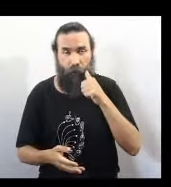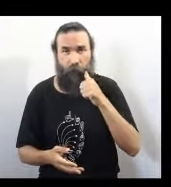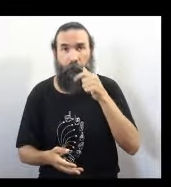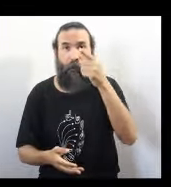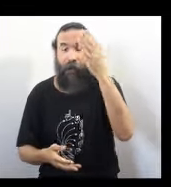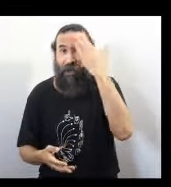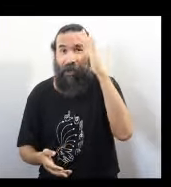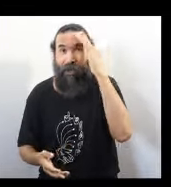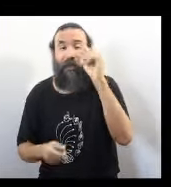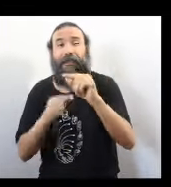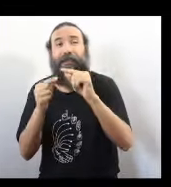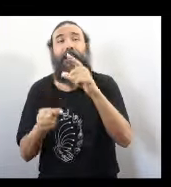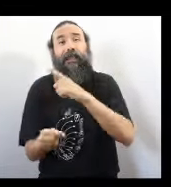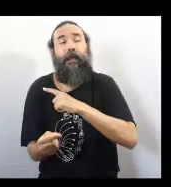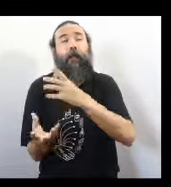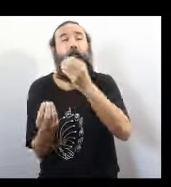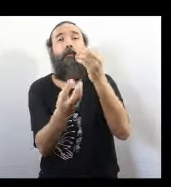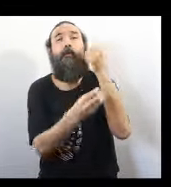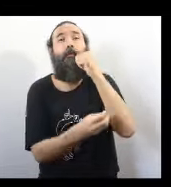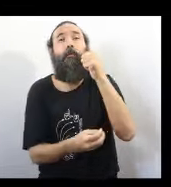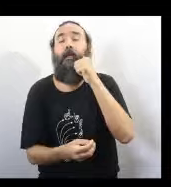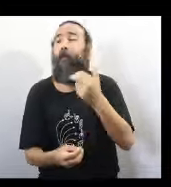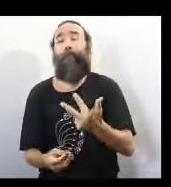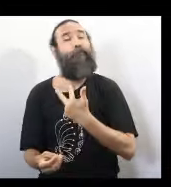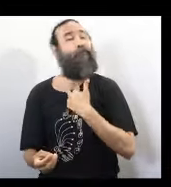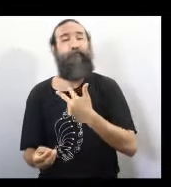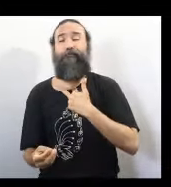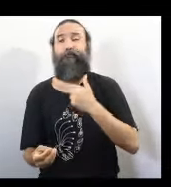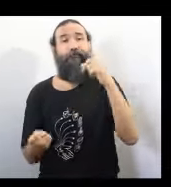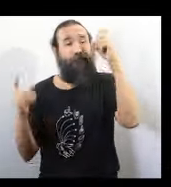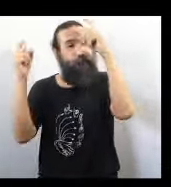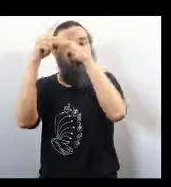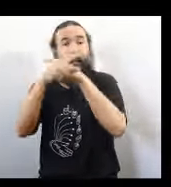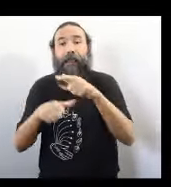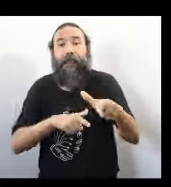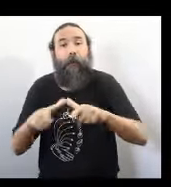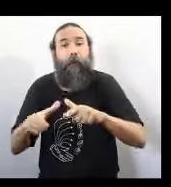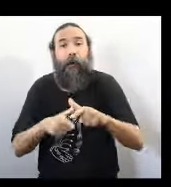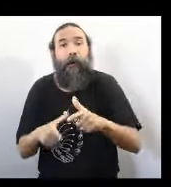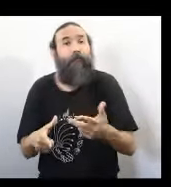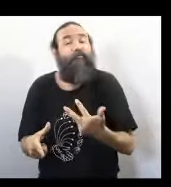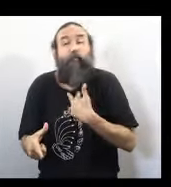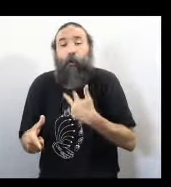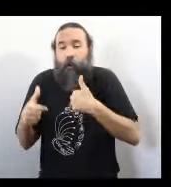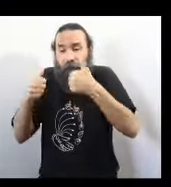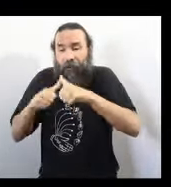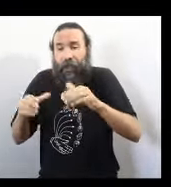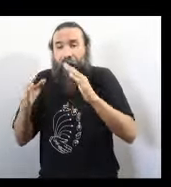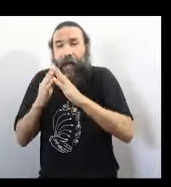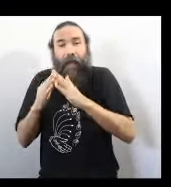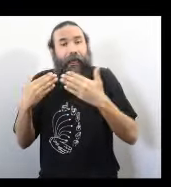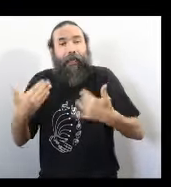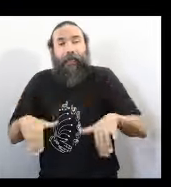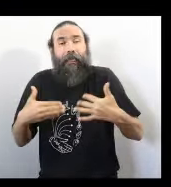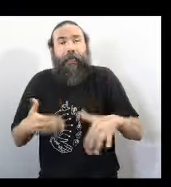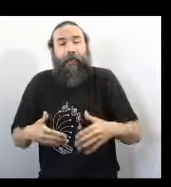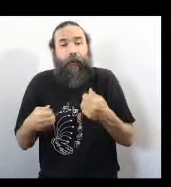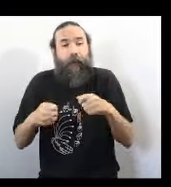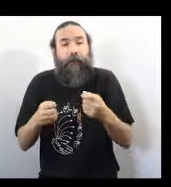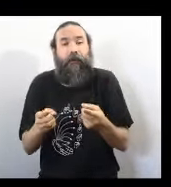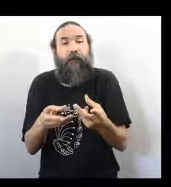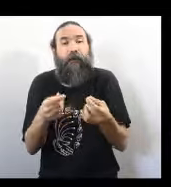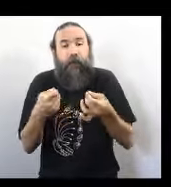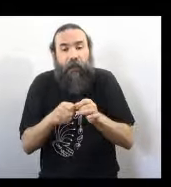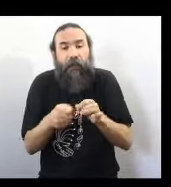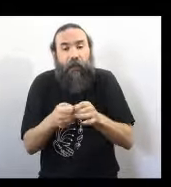que muitas mulheres não estão tendo condições de ficar em casa sem vender o seu artesanato. Saibam